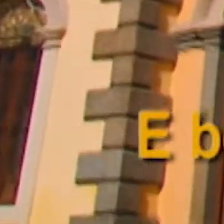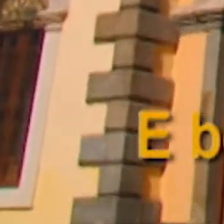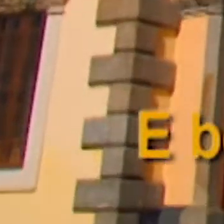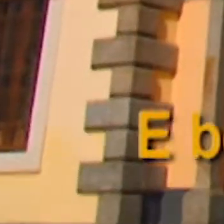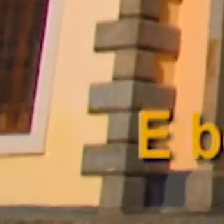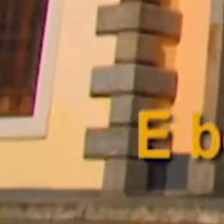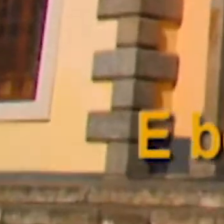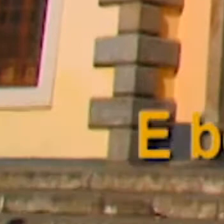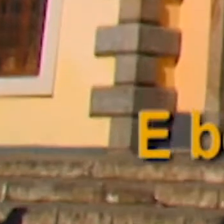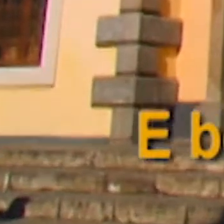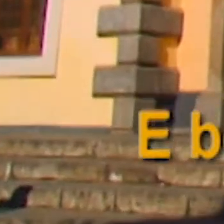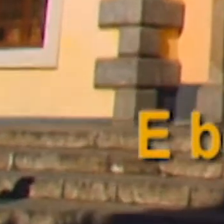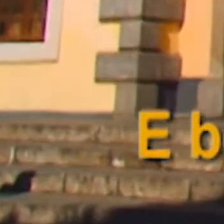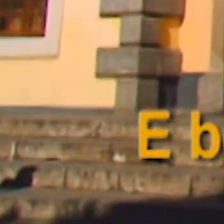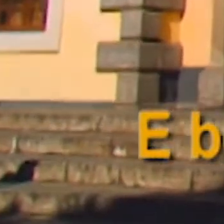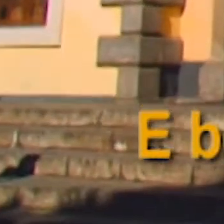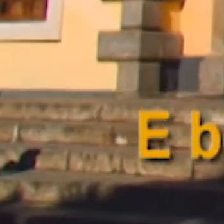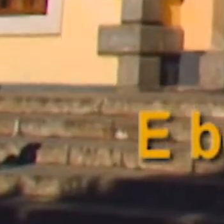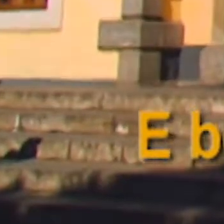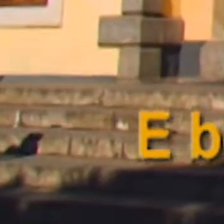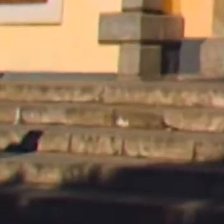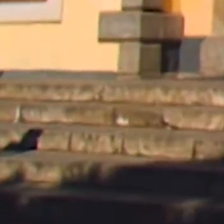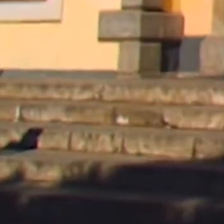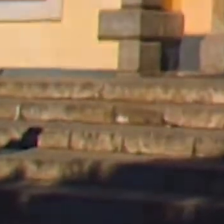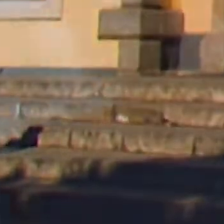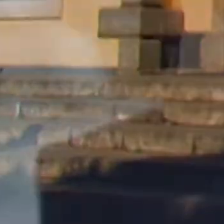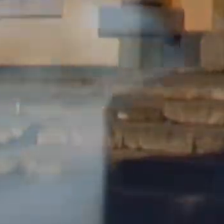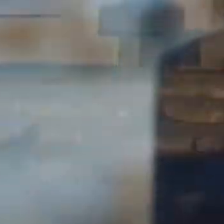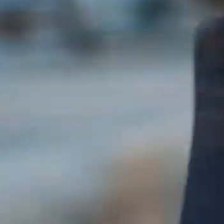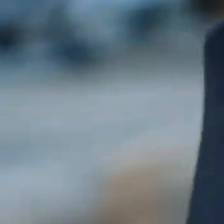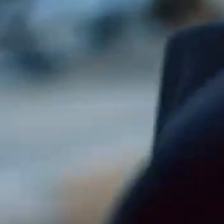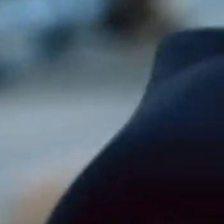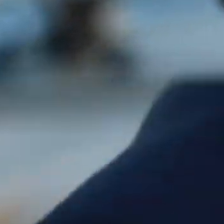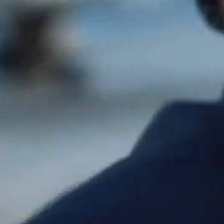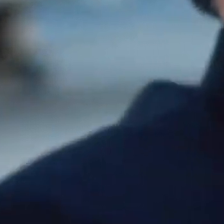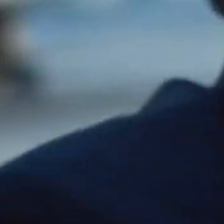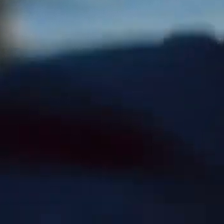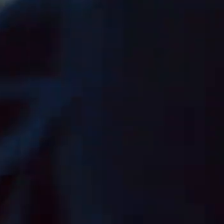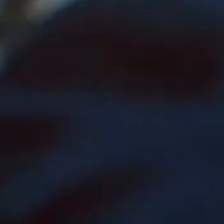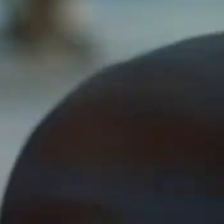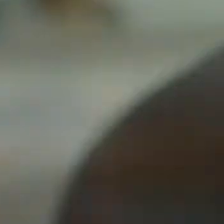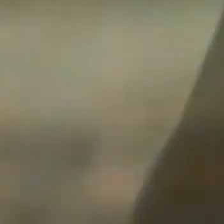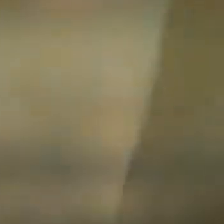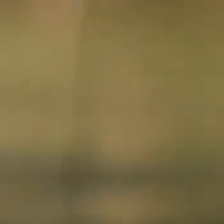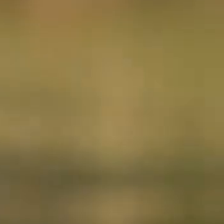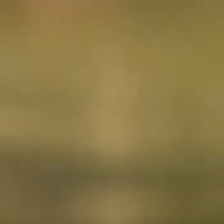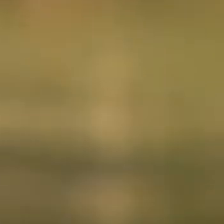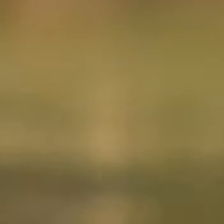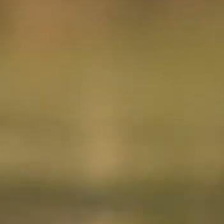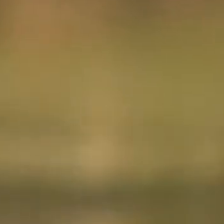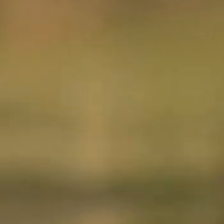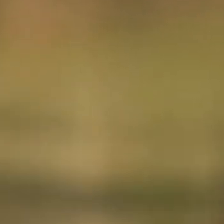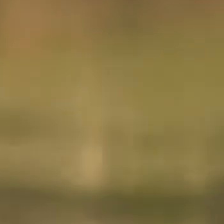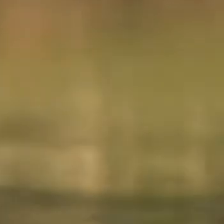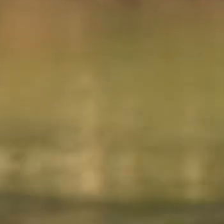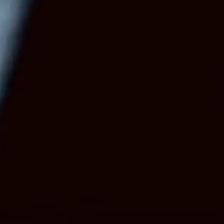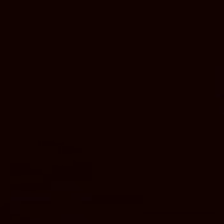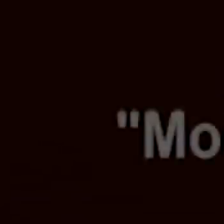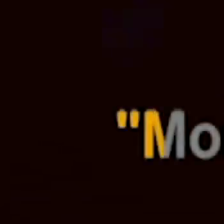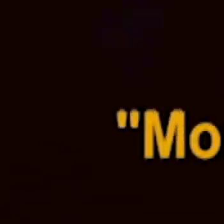E vencendo o futuro, não dista novamente será. Meu Deus